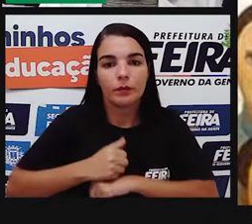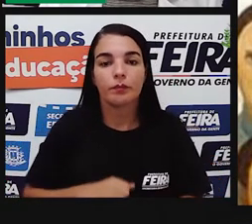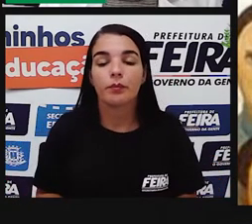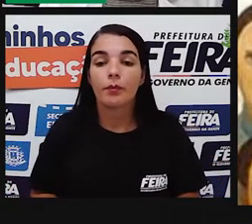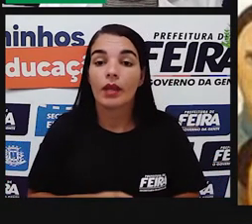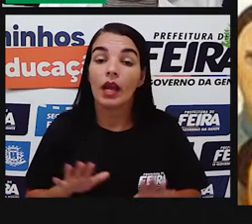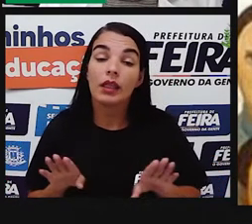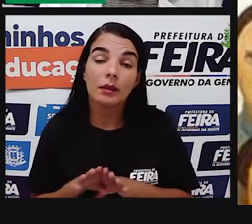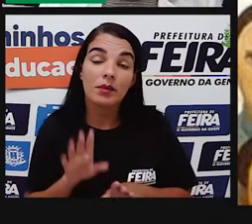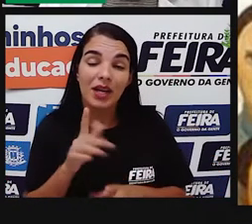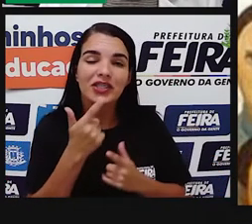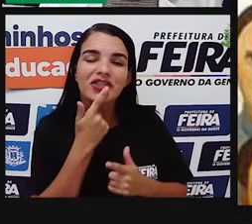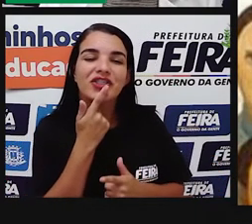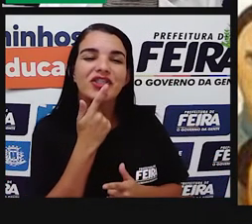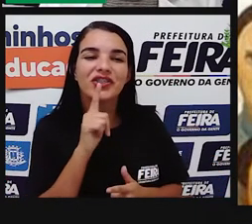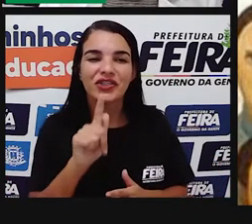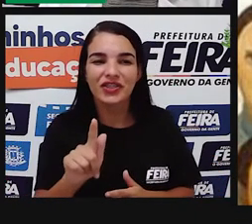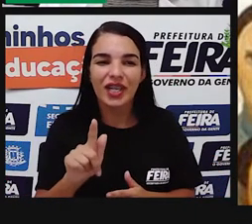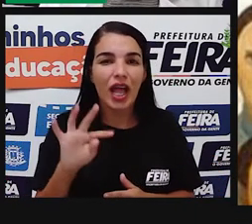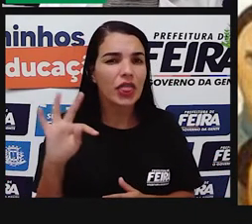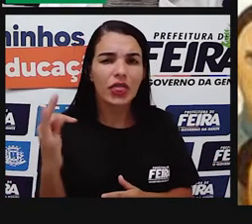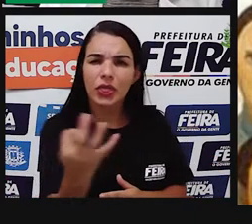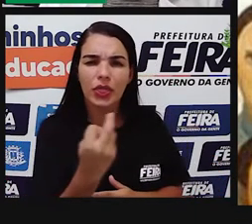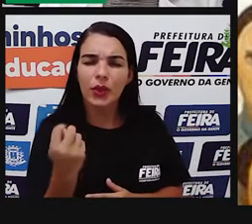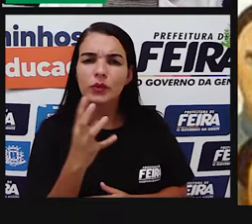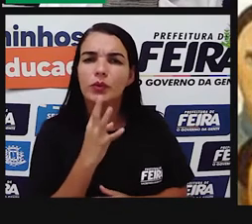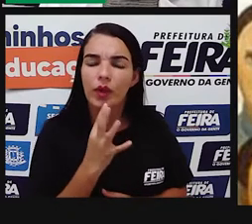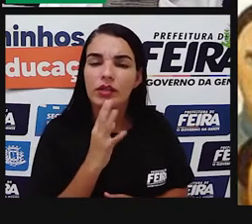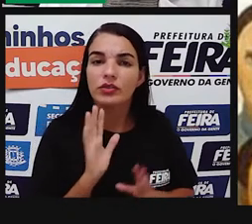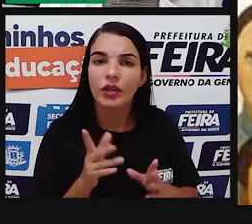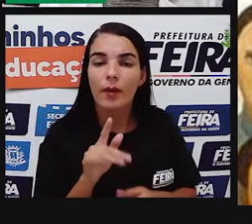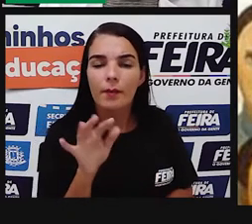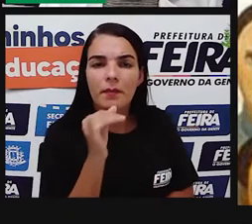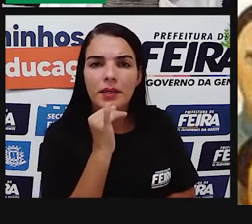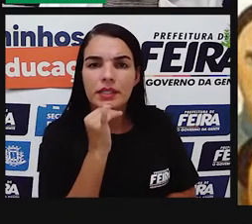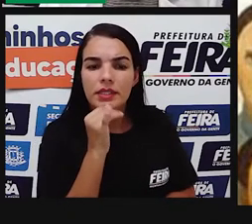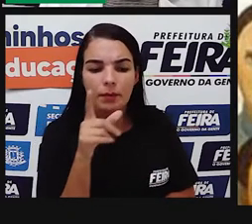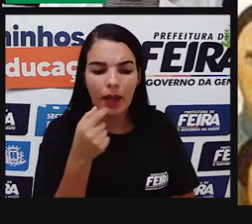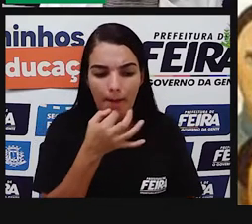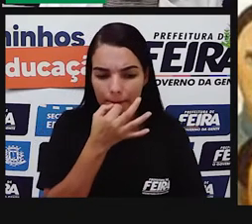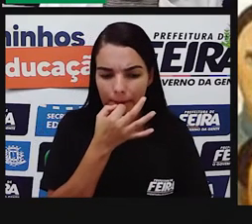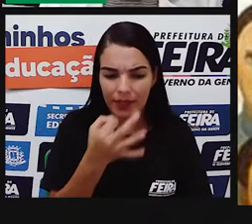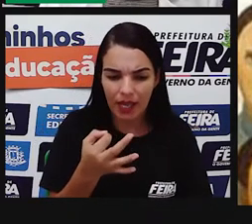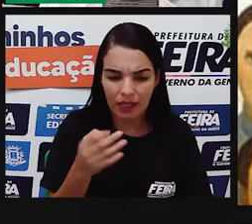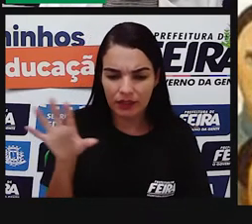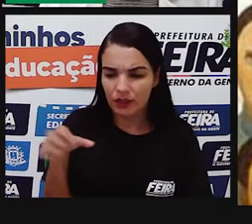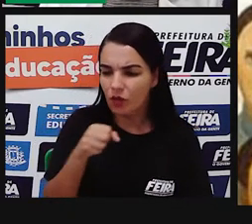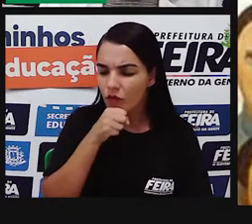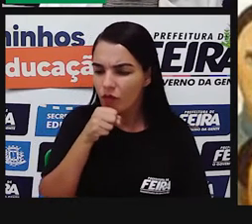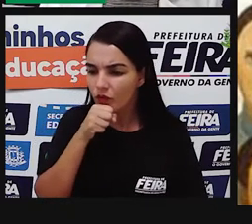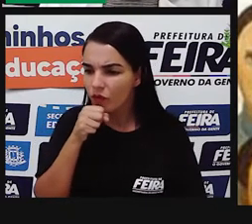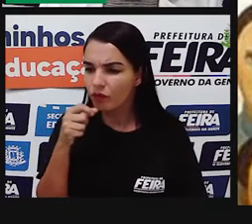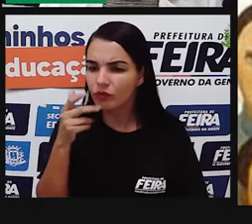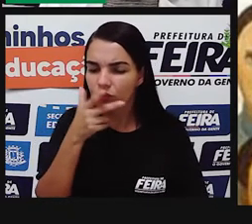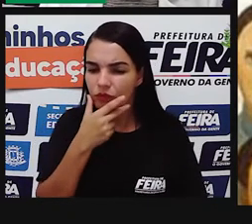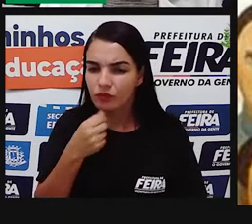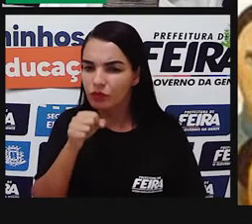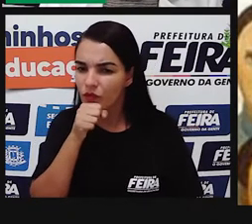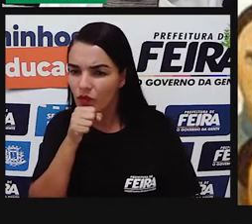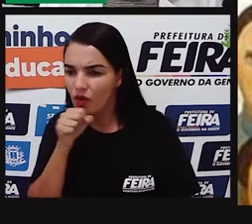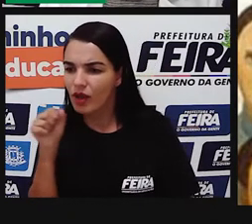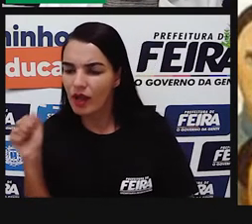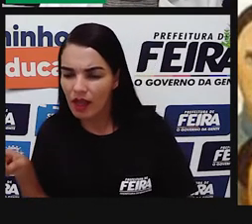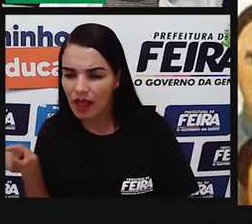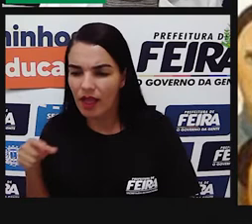nós já conhecemos. Se nós olharmos o exemplo da piada do avô e do neto, nós vamos perceber a gíria,